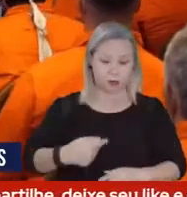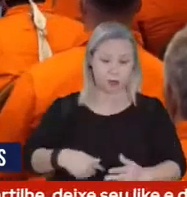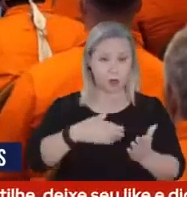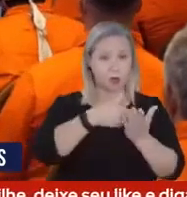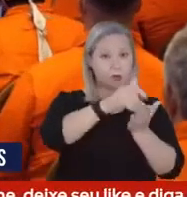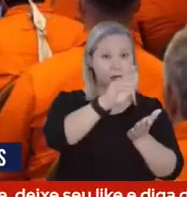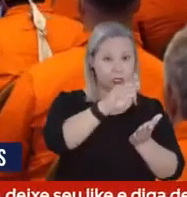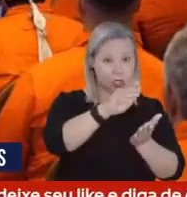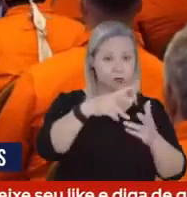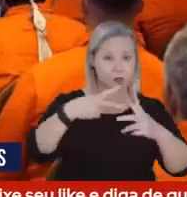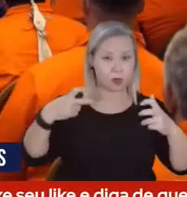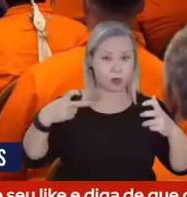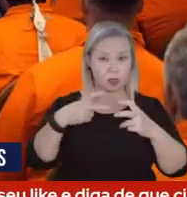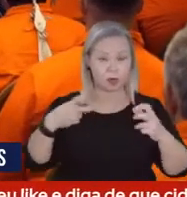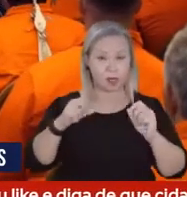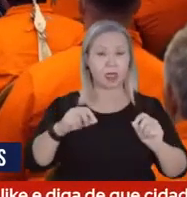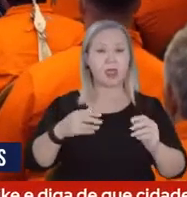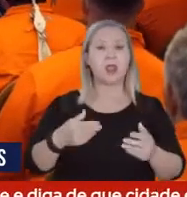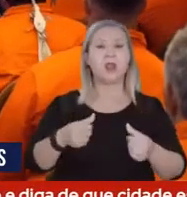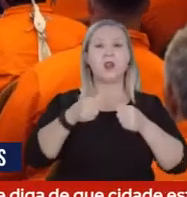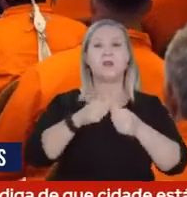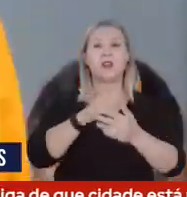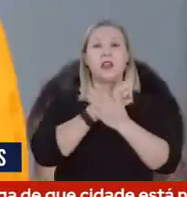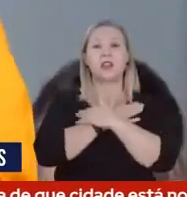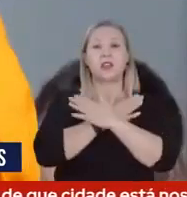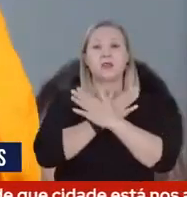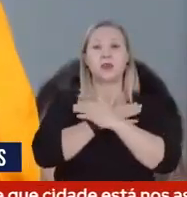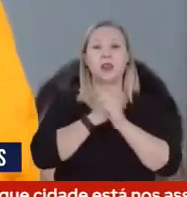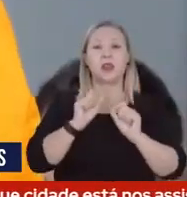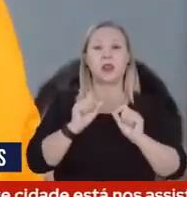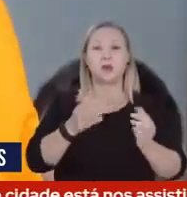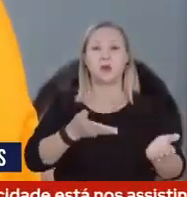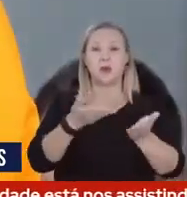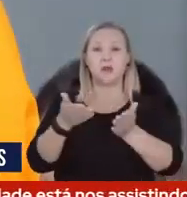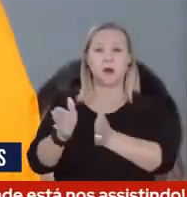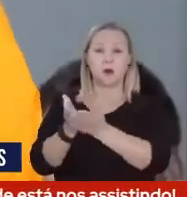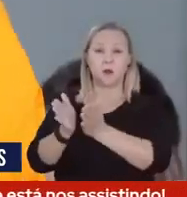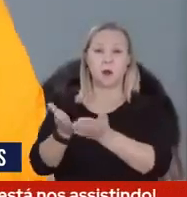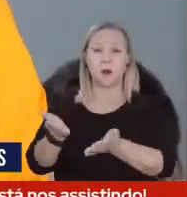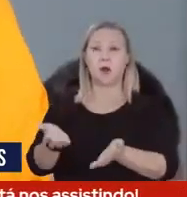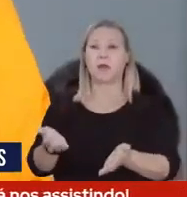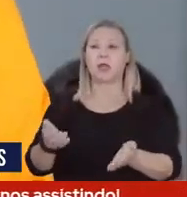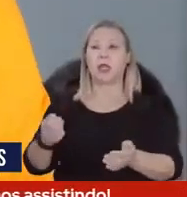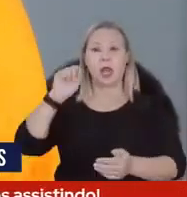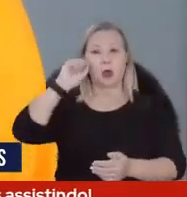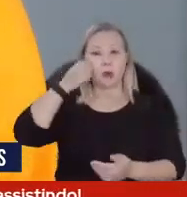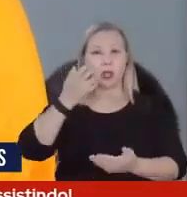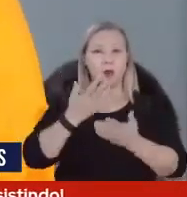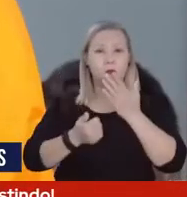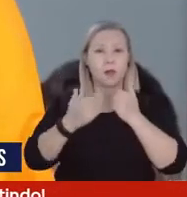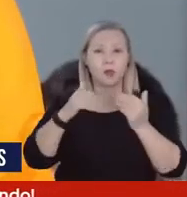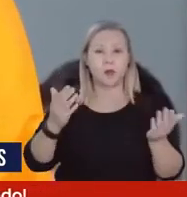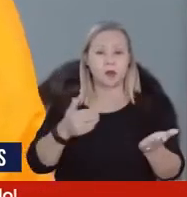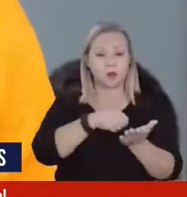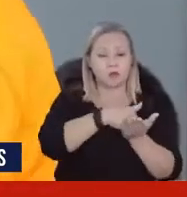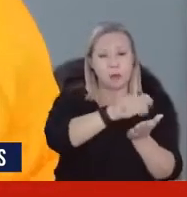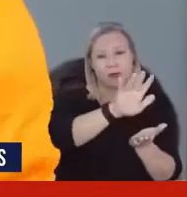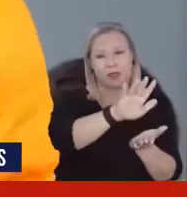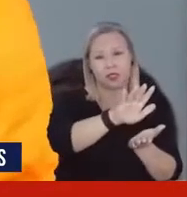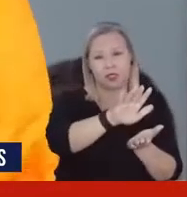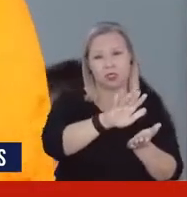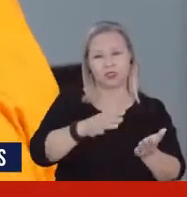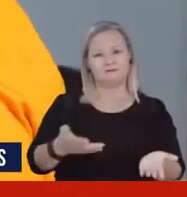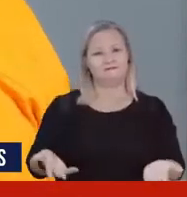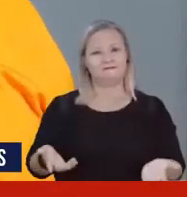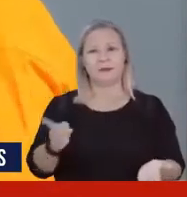simples fato de eu estender, levar ao pobre, ao negro, comida. Eu hoje sou um demitido e não passo necessidade pela ajuda